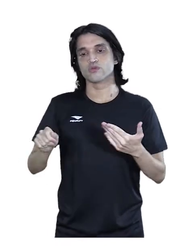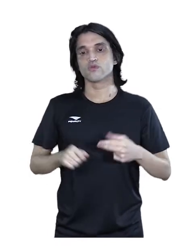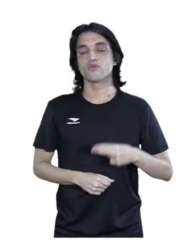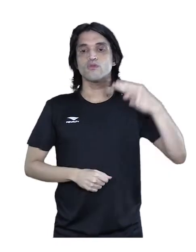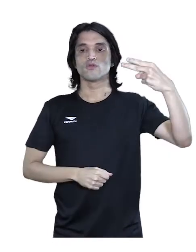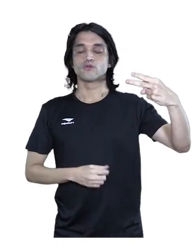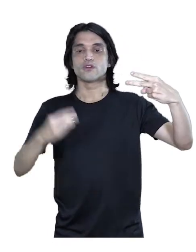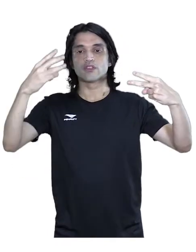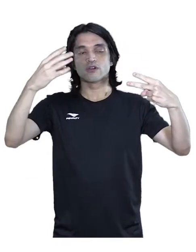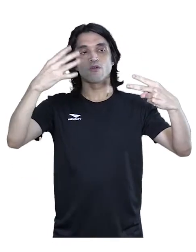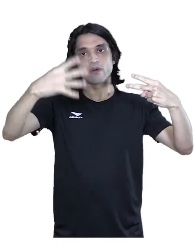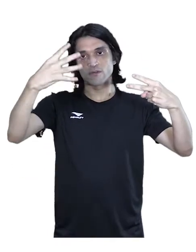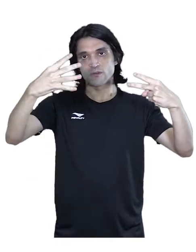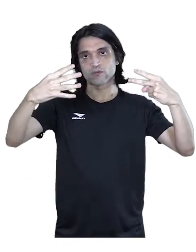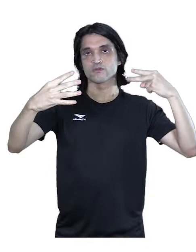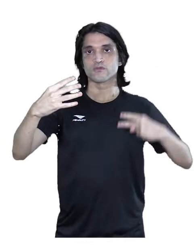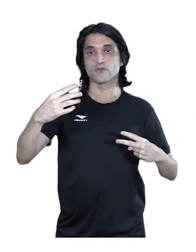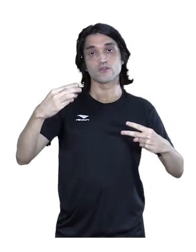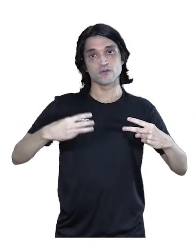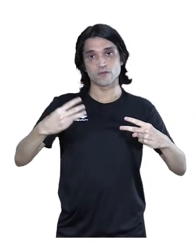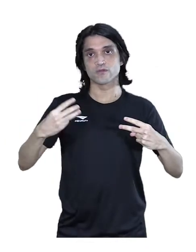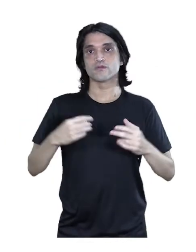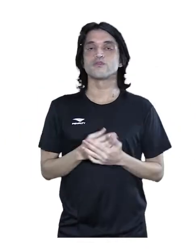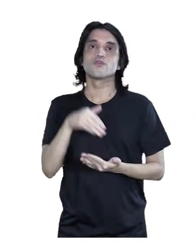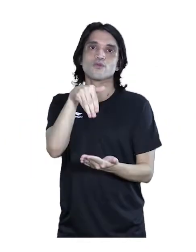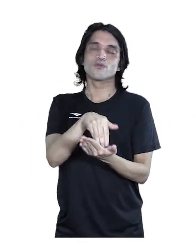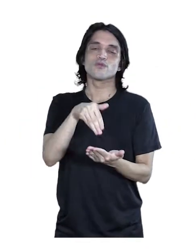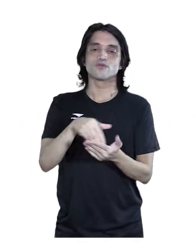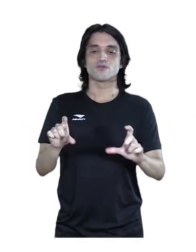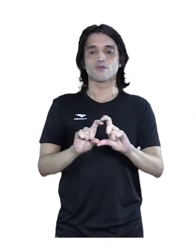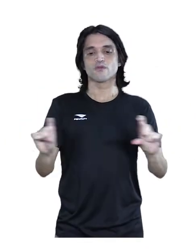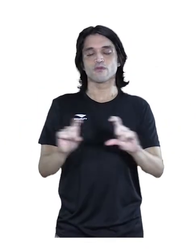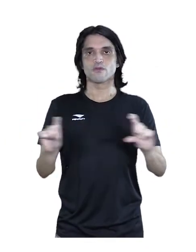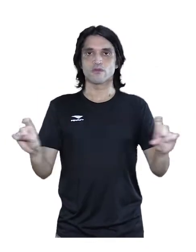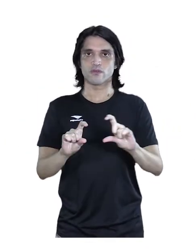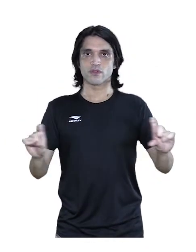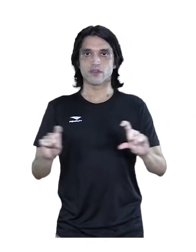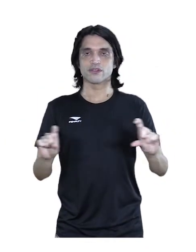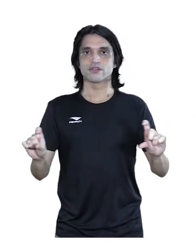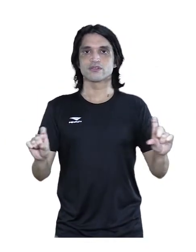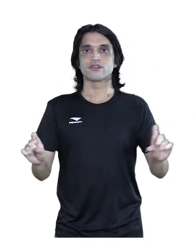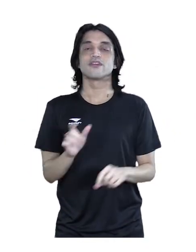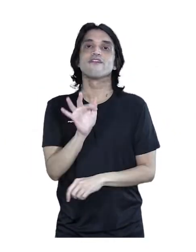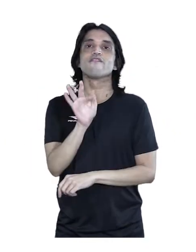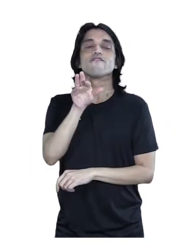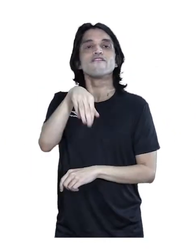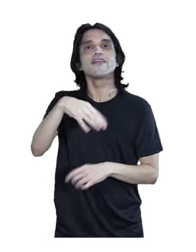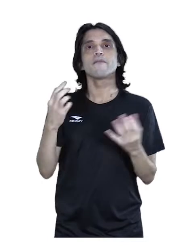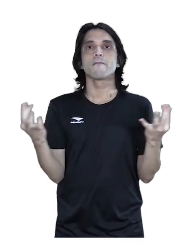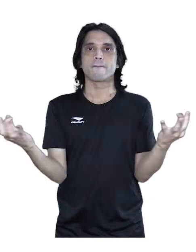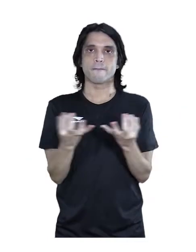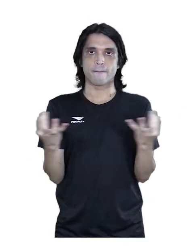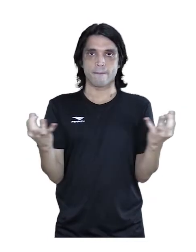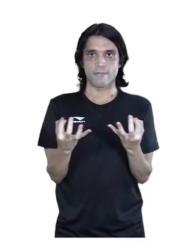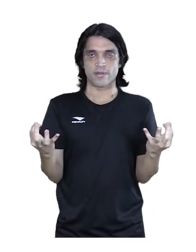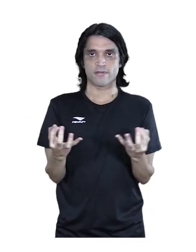2 tercetos, contendo um último verso, chave de ouro, que encerra perfeitamente o significado geral